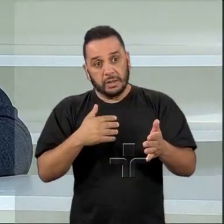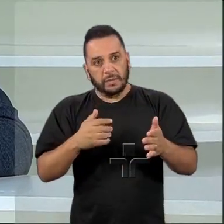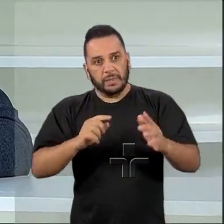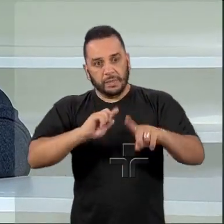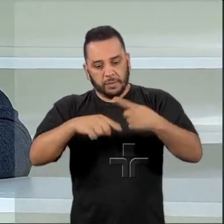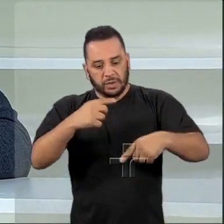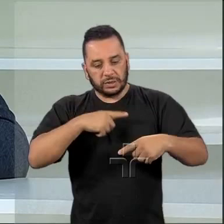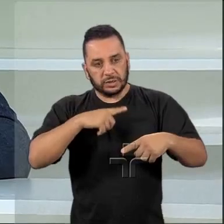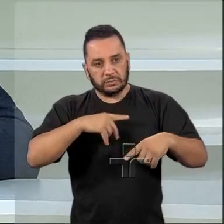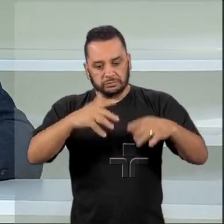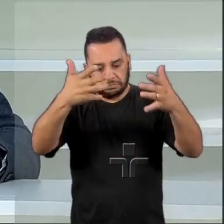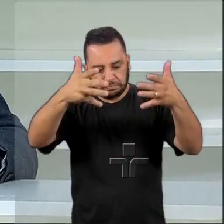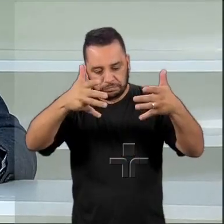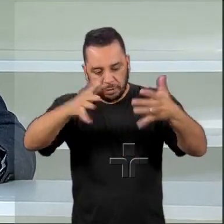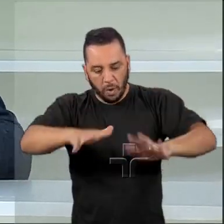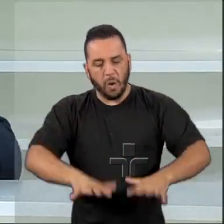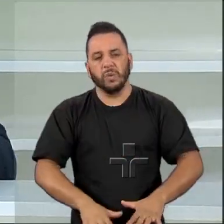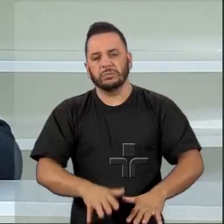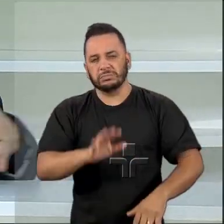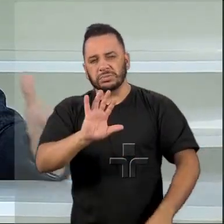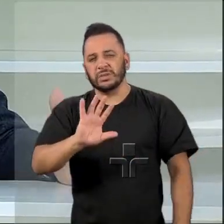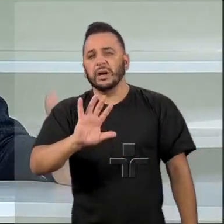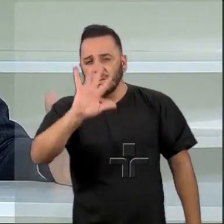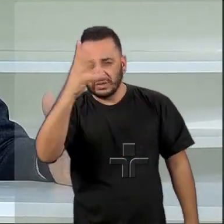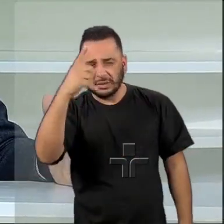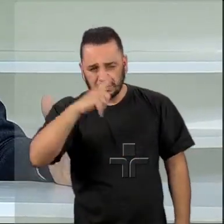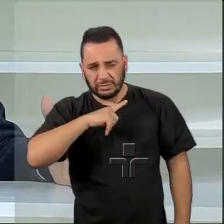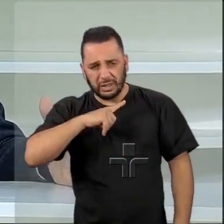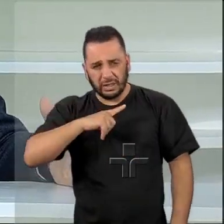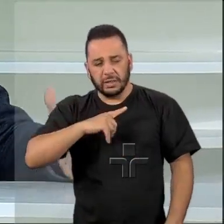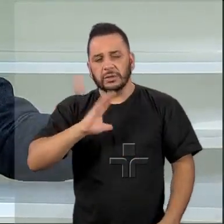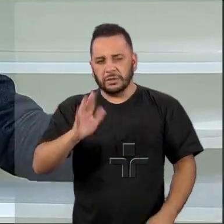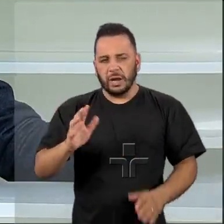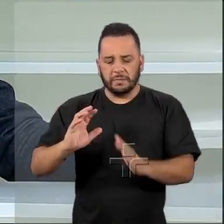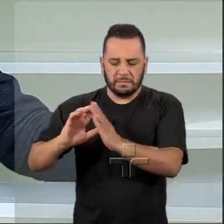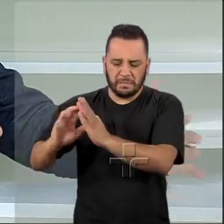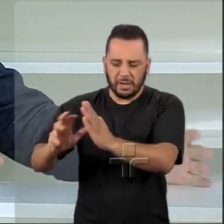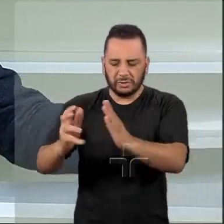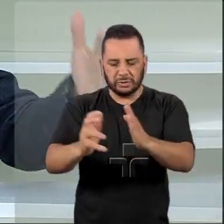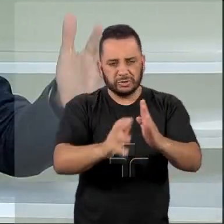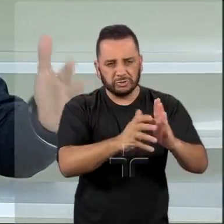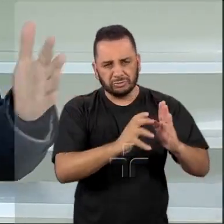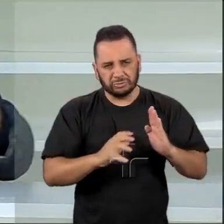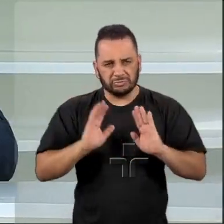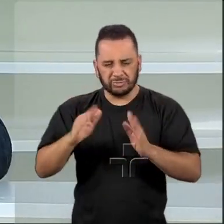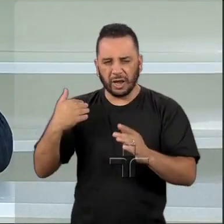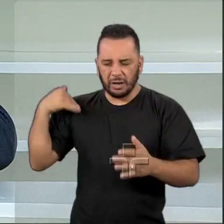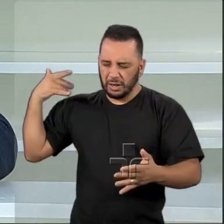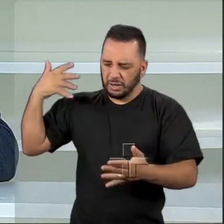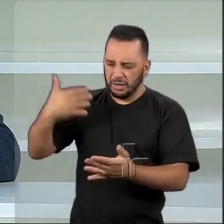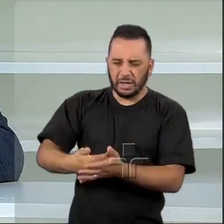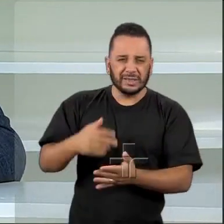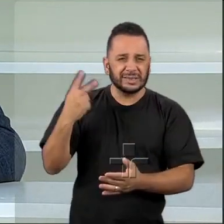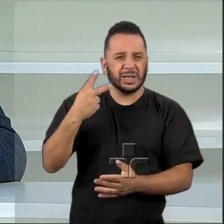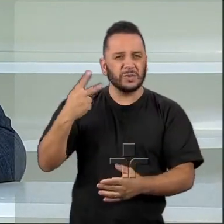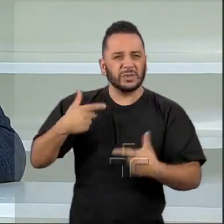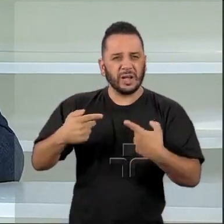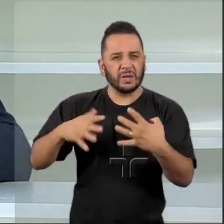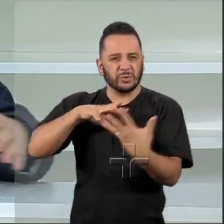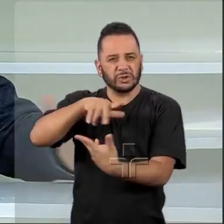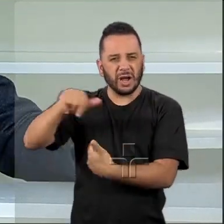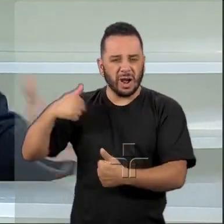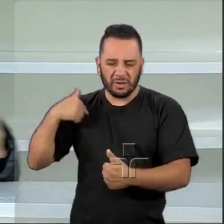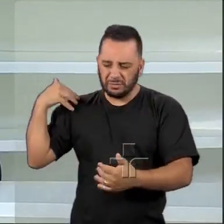representação também. Porque daí o que acontece? Os sistemas partidários antigos que vieram desde a Segunda Guerra Mundial, etc. e